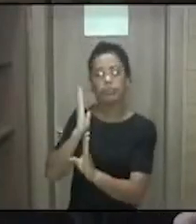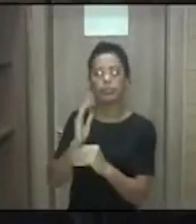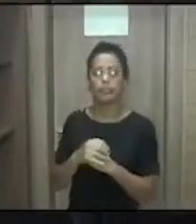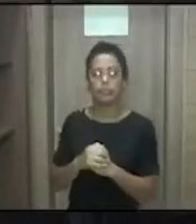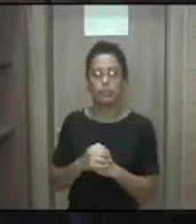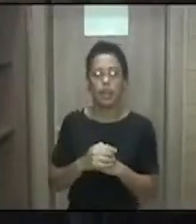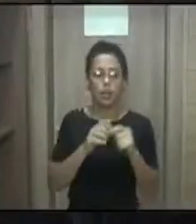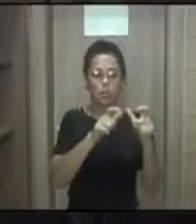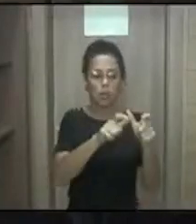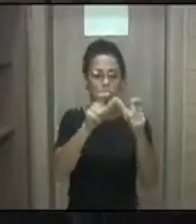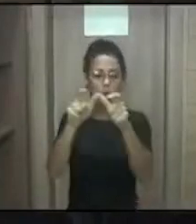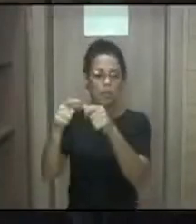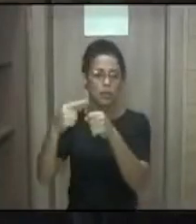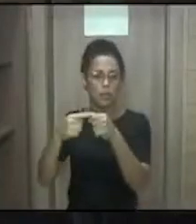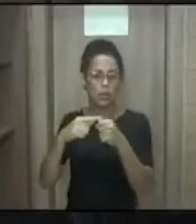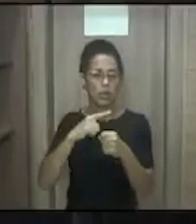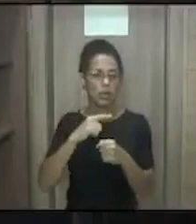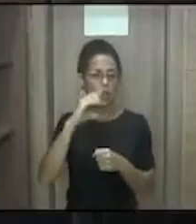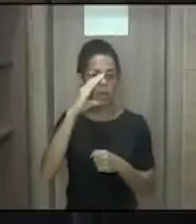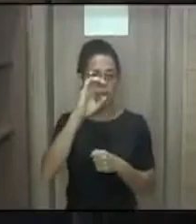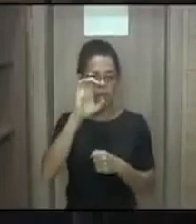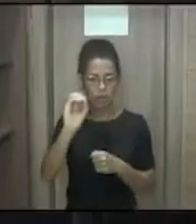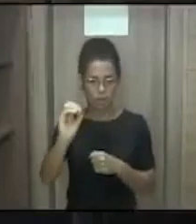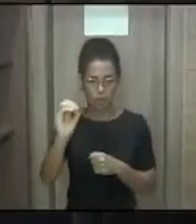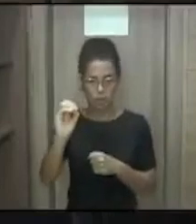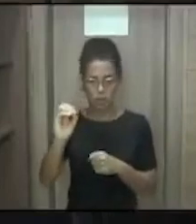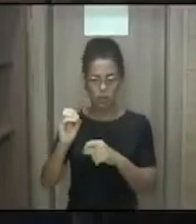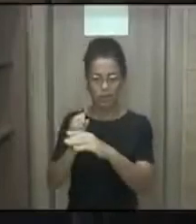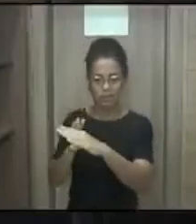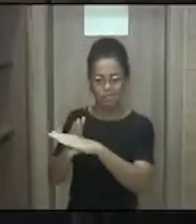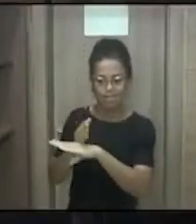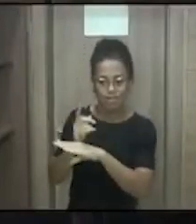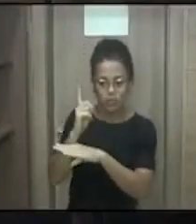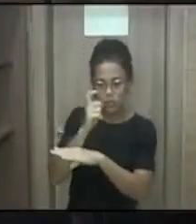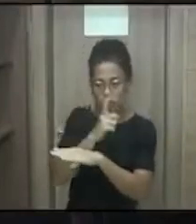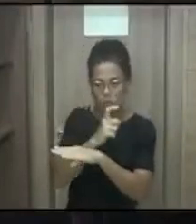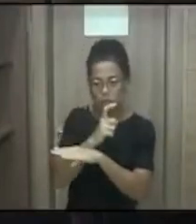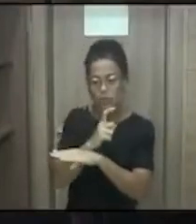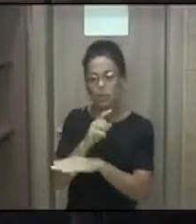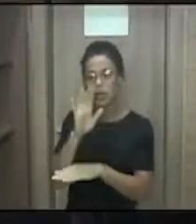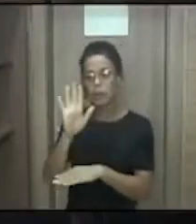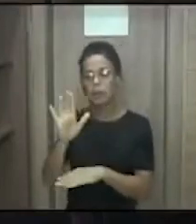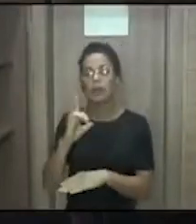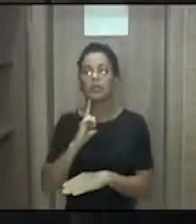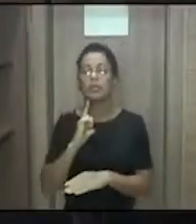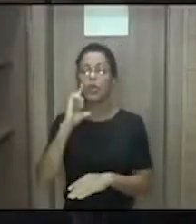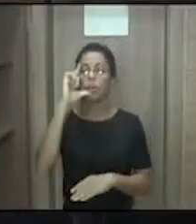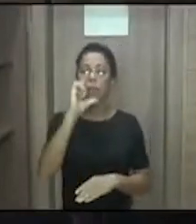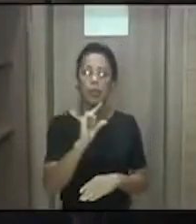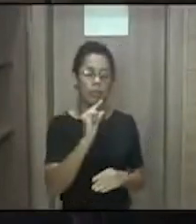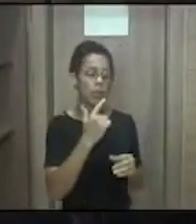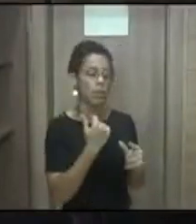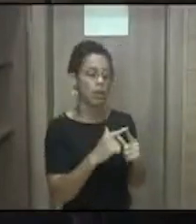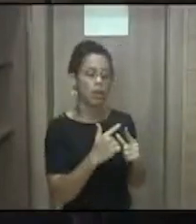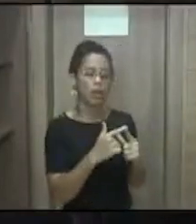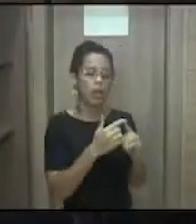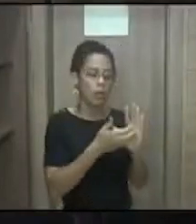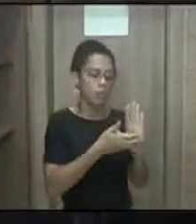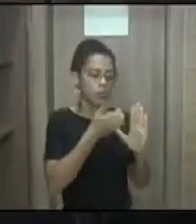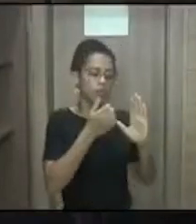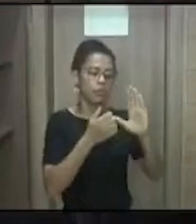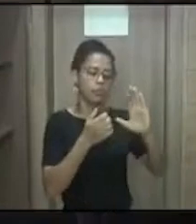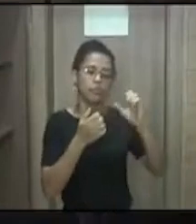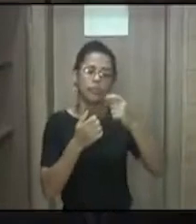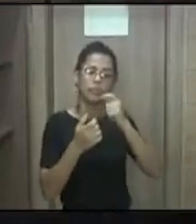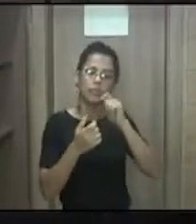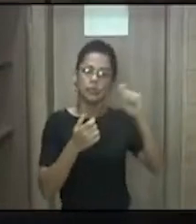CEL, ainda que o acesso seja difícil, você tem uma proporção menor de exodontias. Então, municípios que você não tem